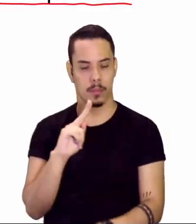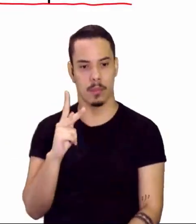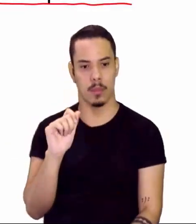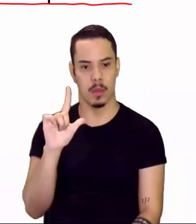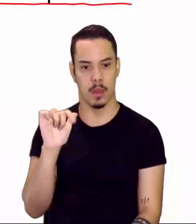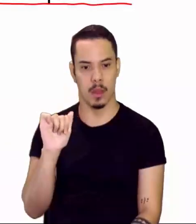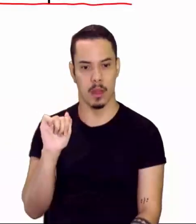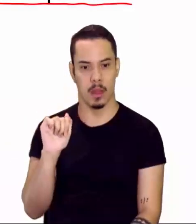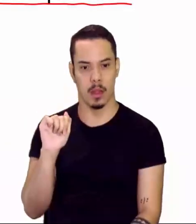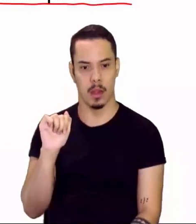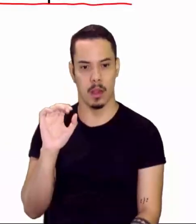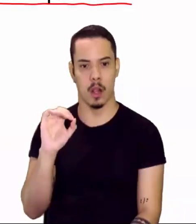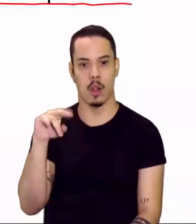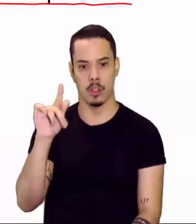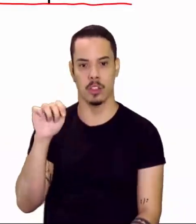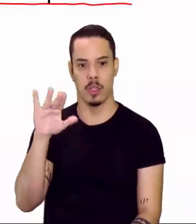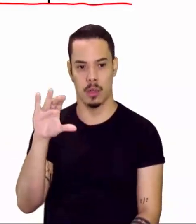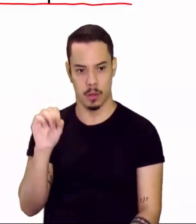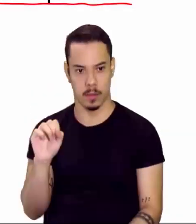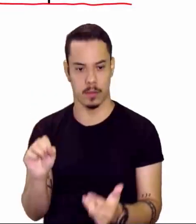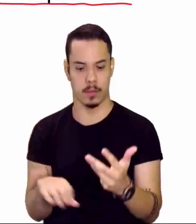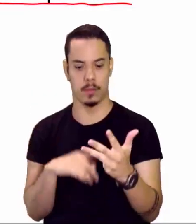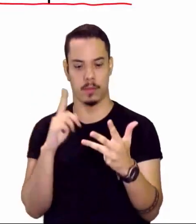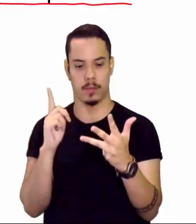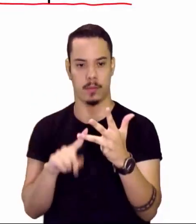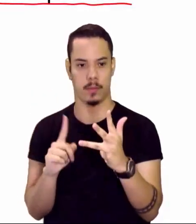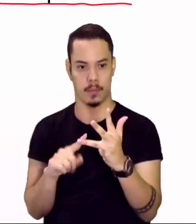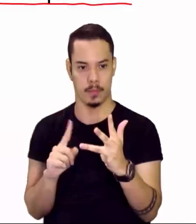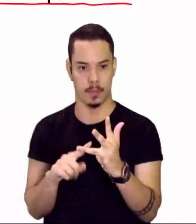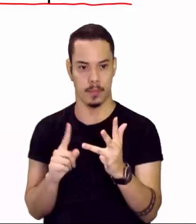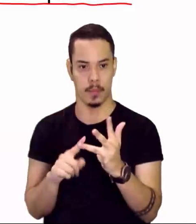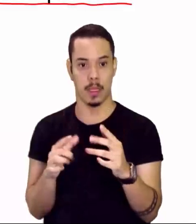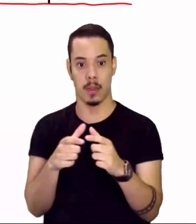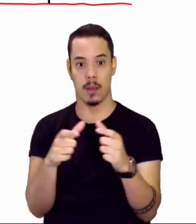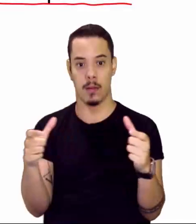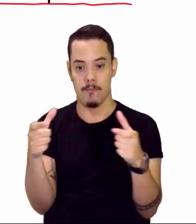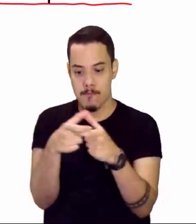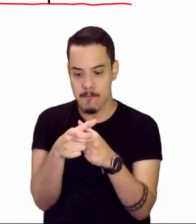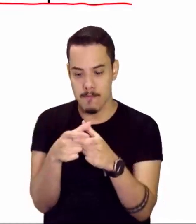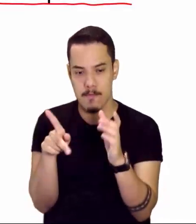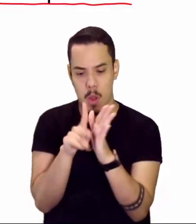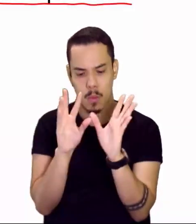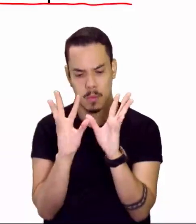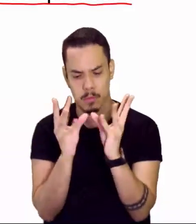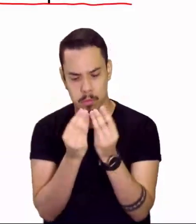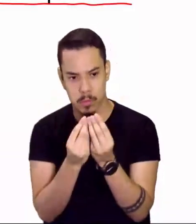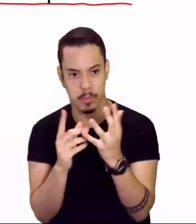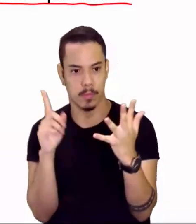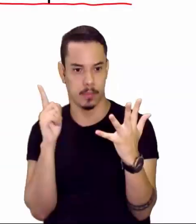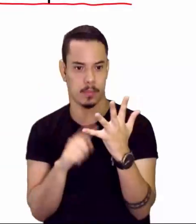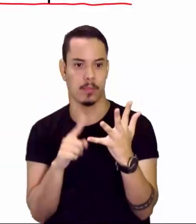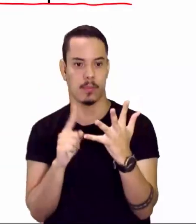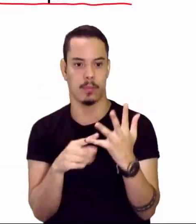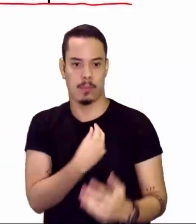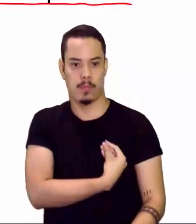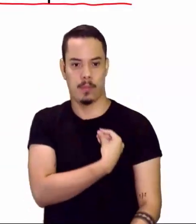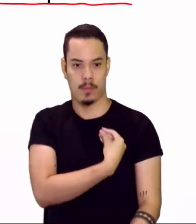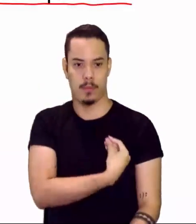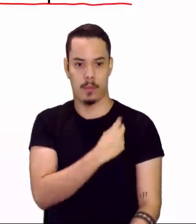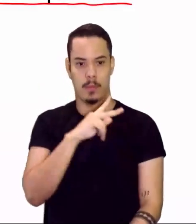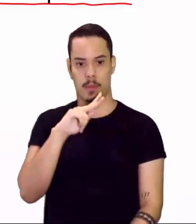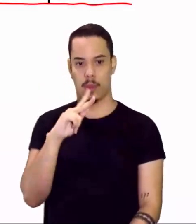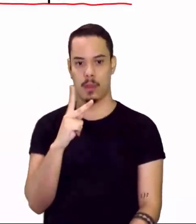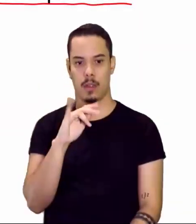ocorrência de halogênios. D, tamanho pequeno das moléculas. E E, presença